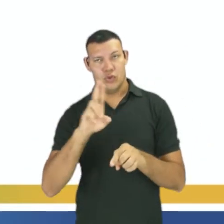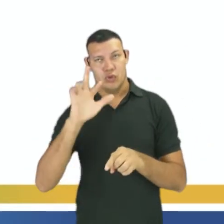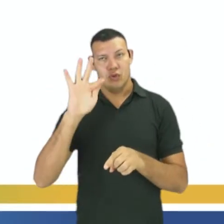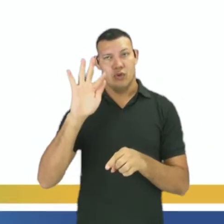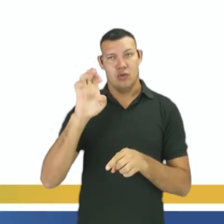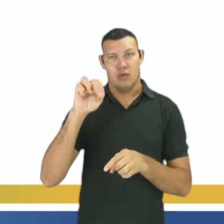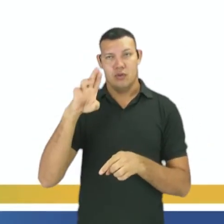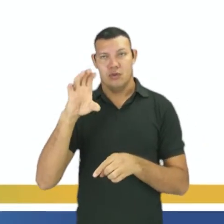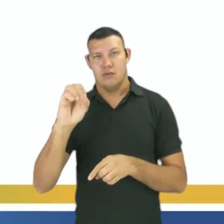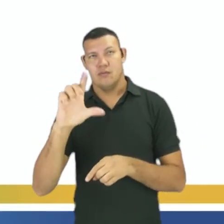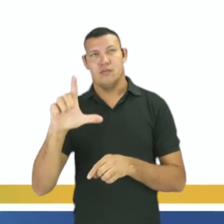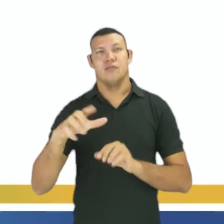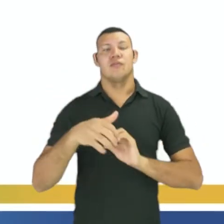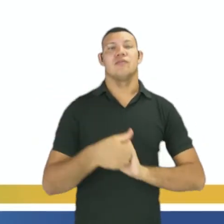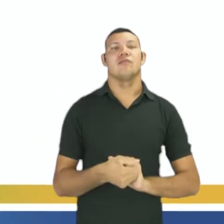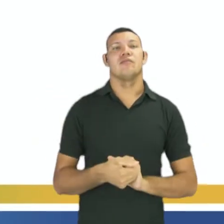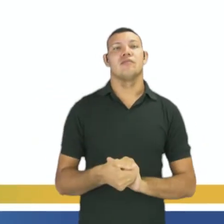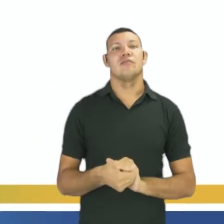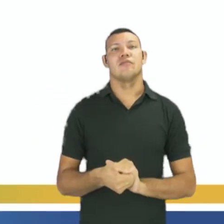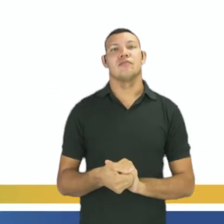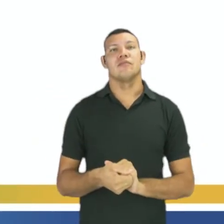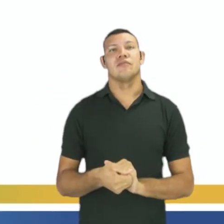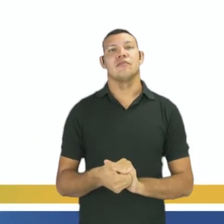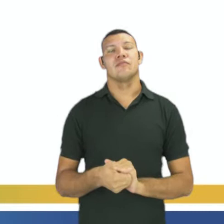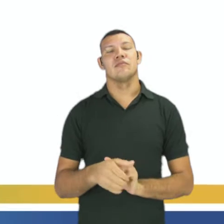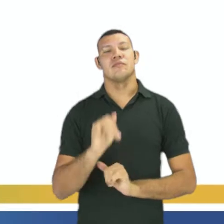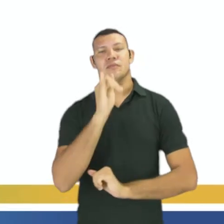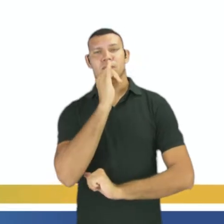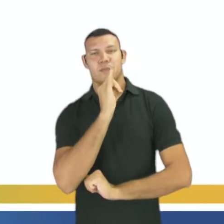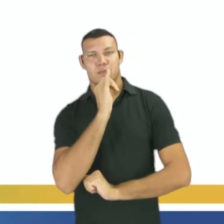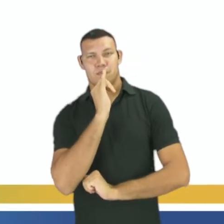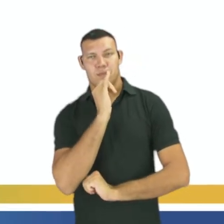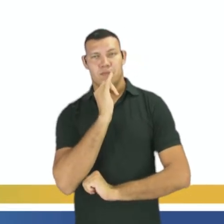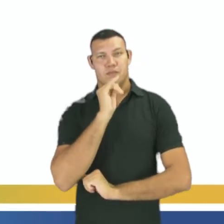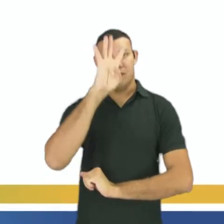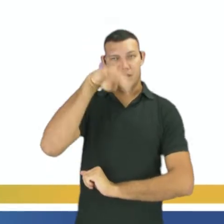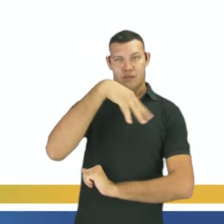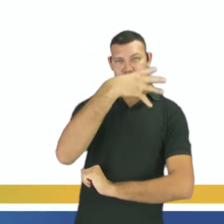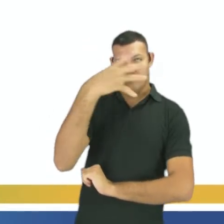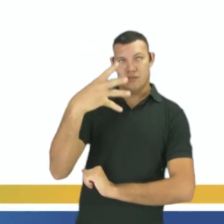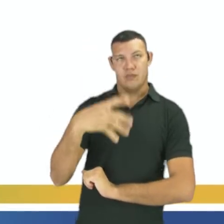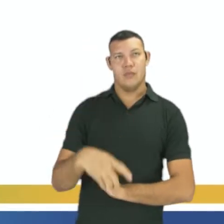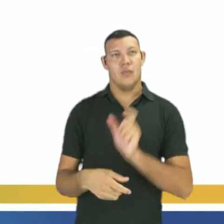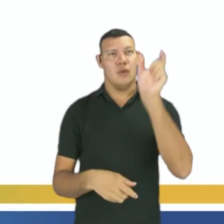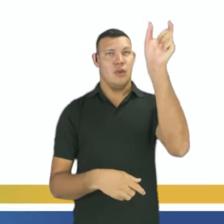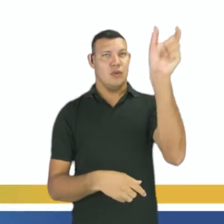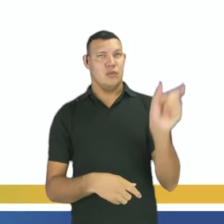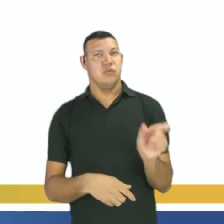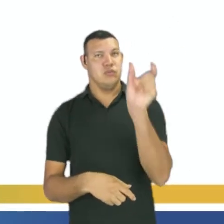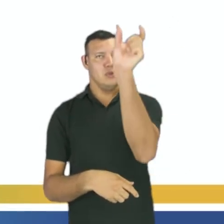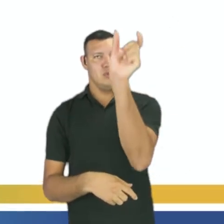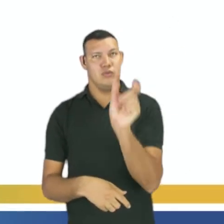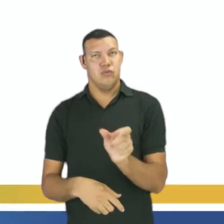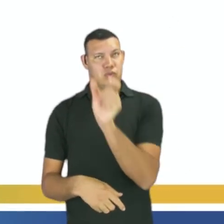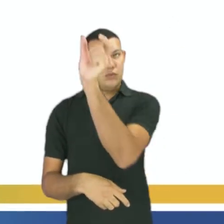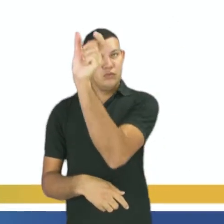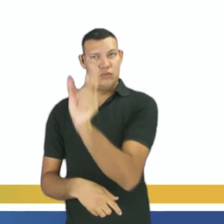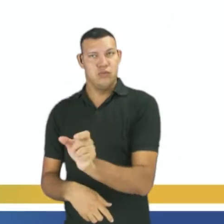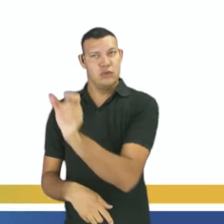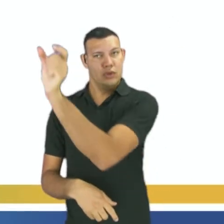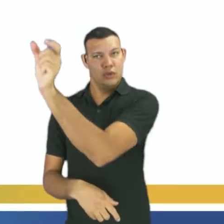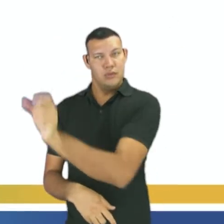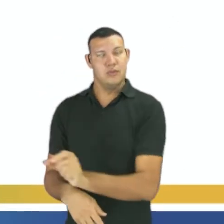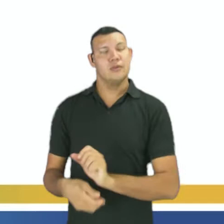vamos trabalhar também. E aqui nós temos exemplos de como é que esses compostos orgânicos eles